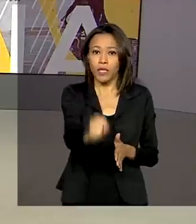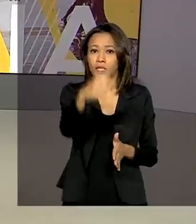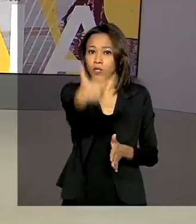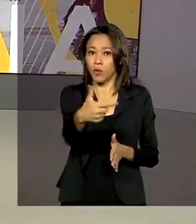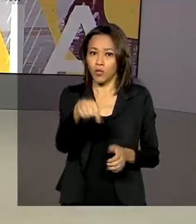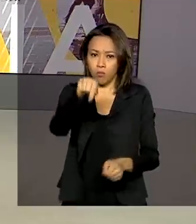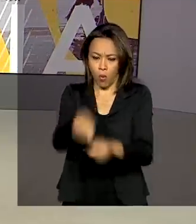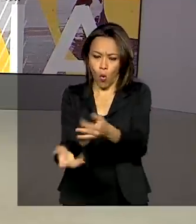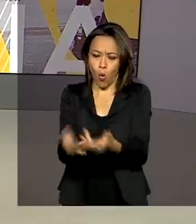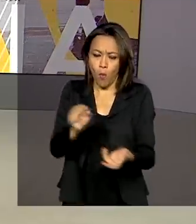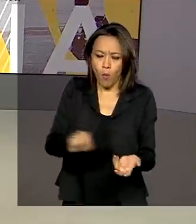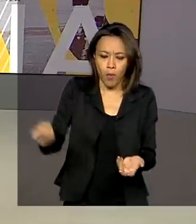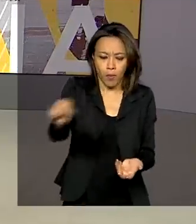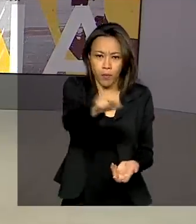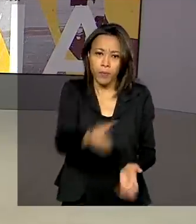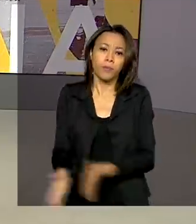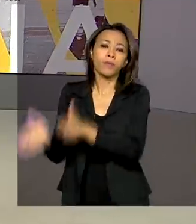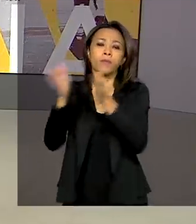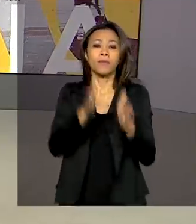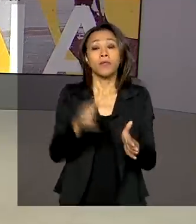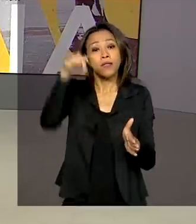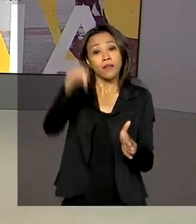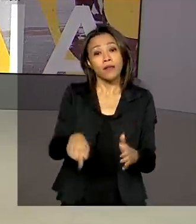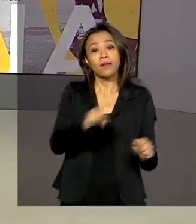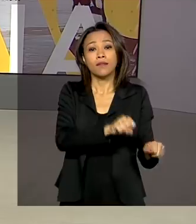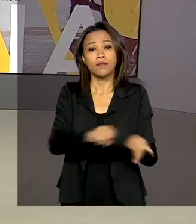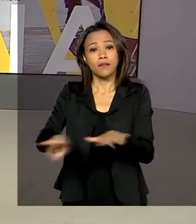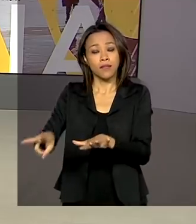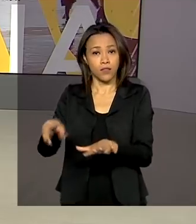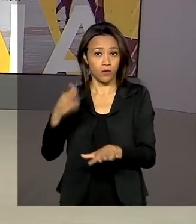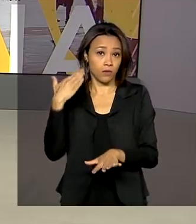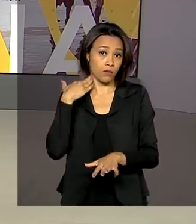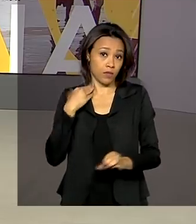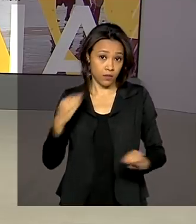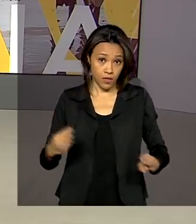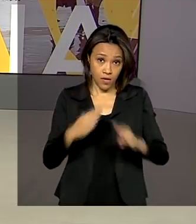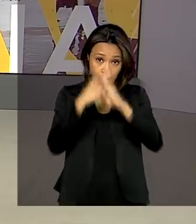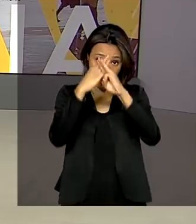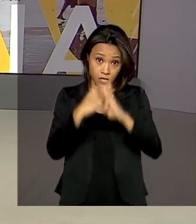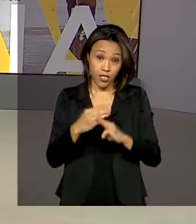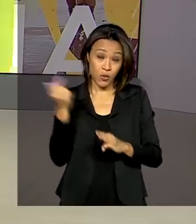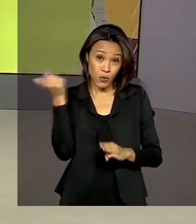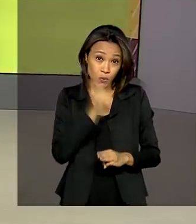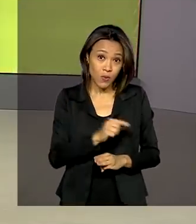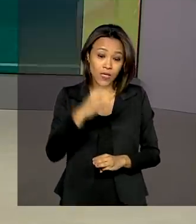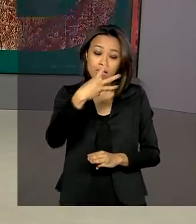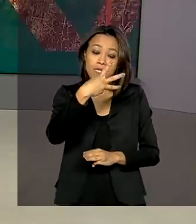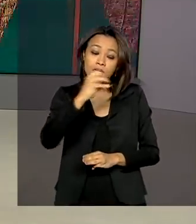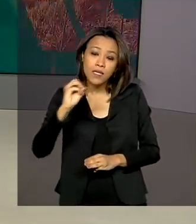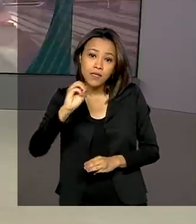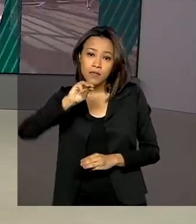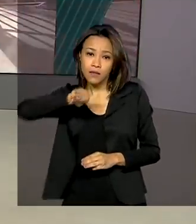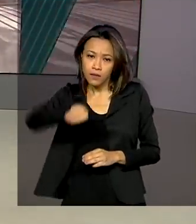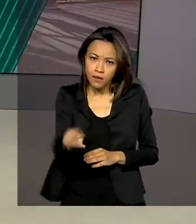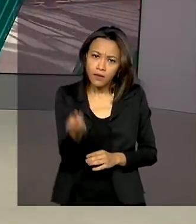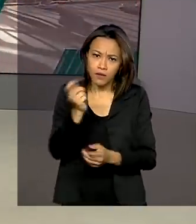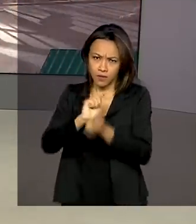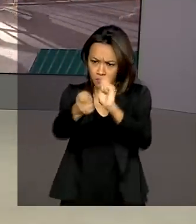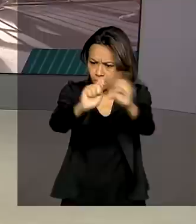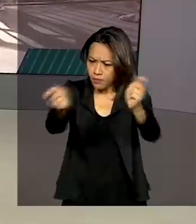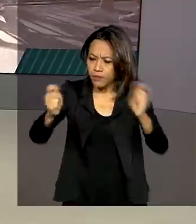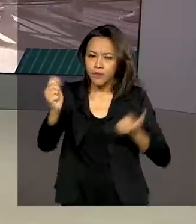E nesta sexta-feira, a Caixa Econômica Federal chega à marca de mais de 300 milhões de pagamentos do auxílio